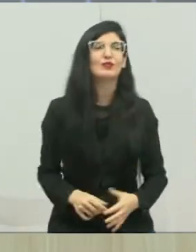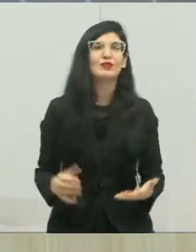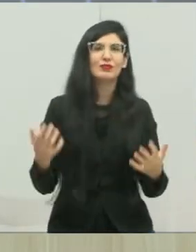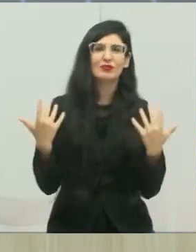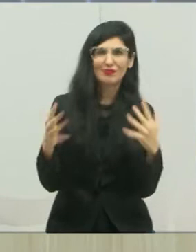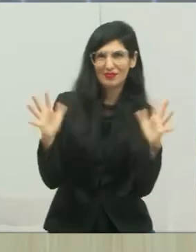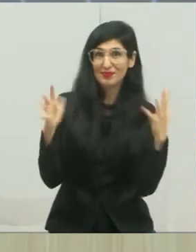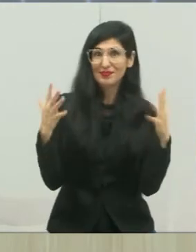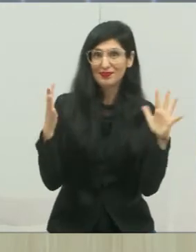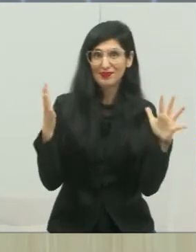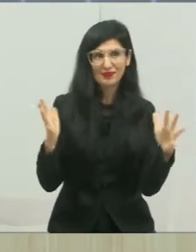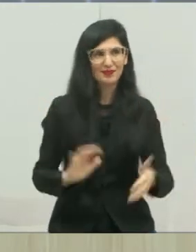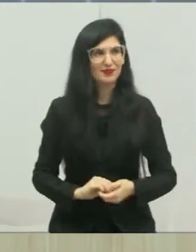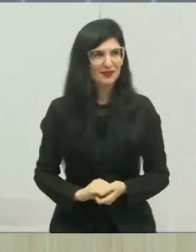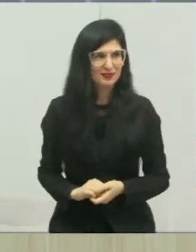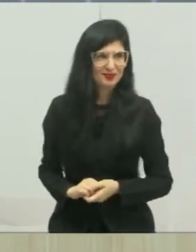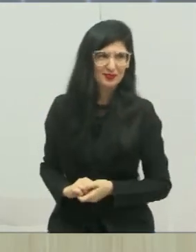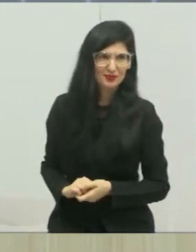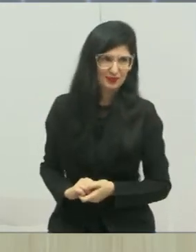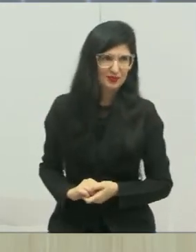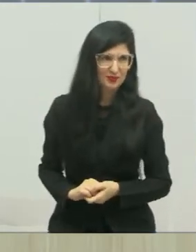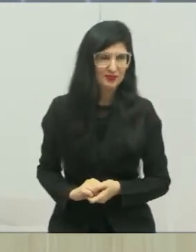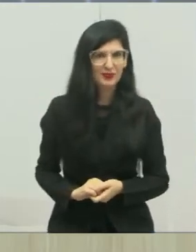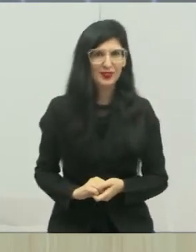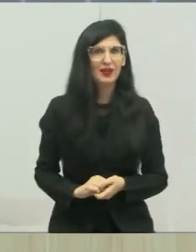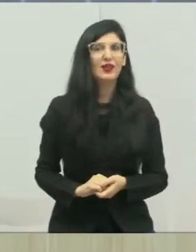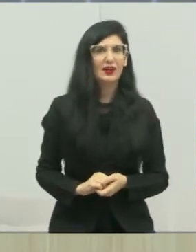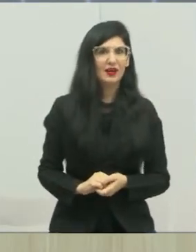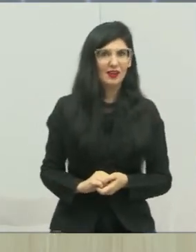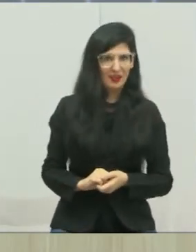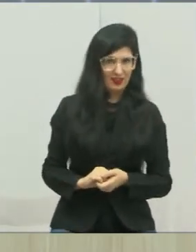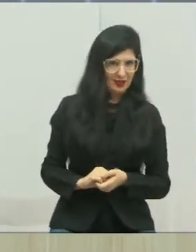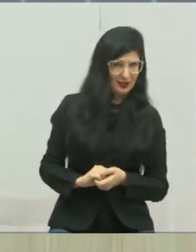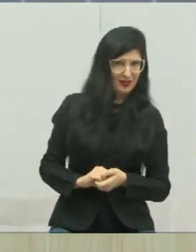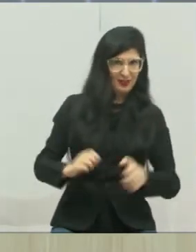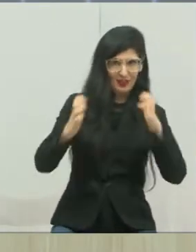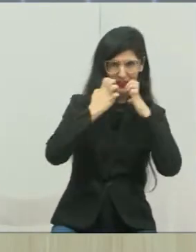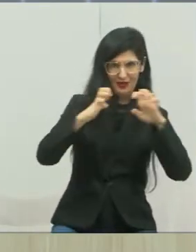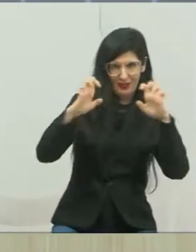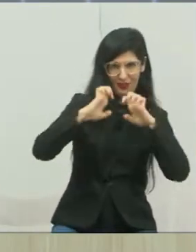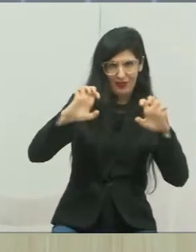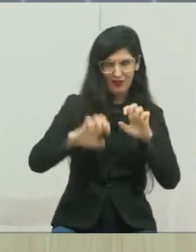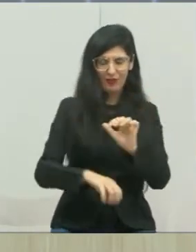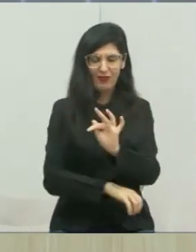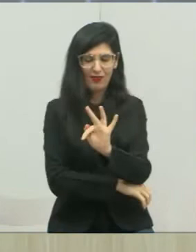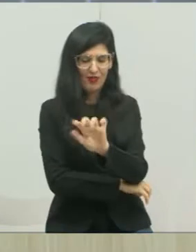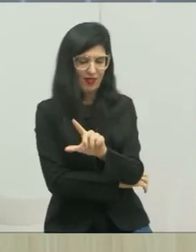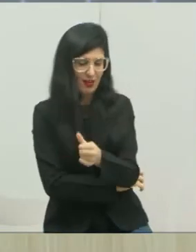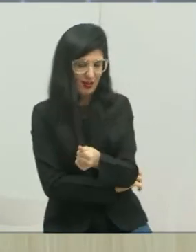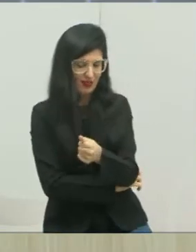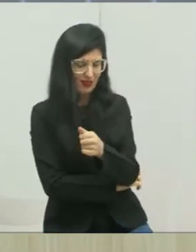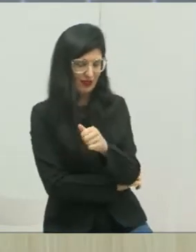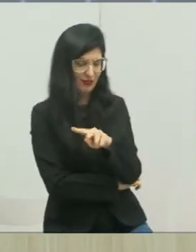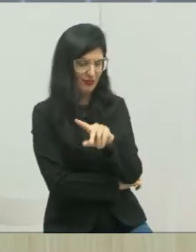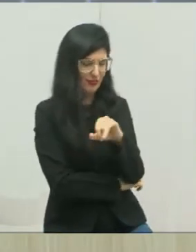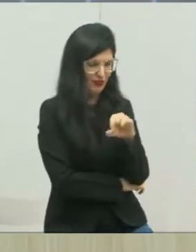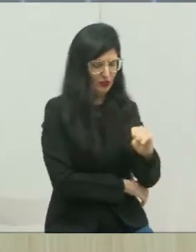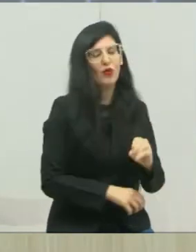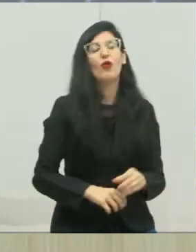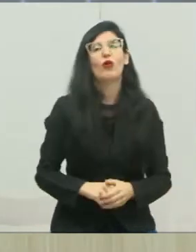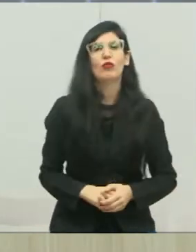aplausos ao evangelista Flávio Ponciano Luiz, dirigente da